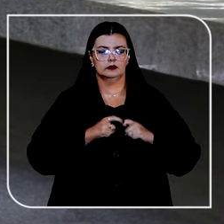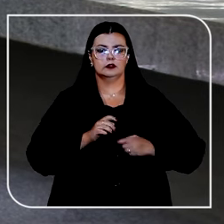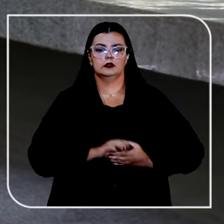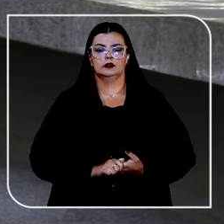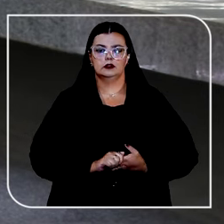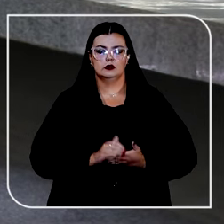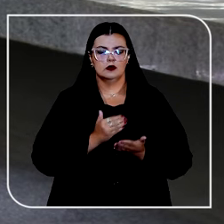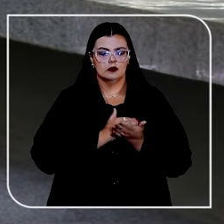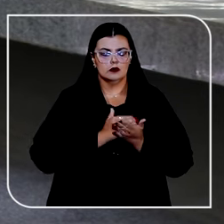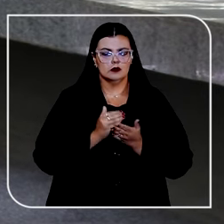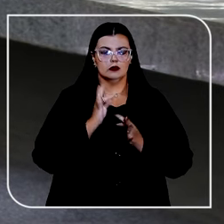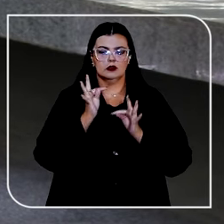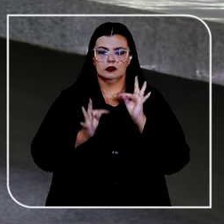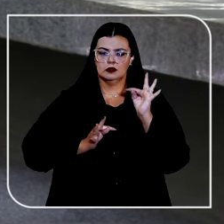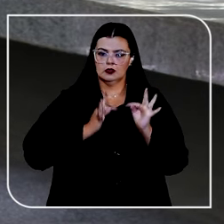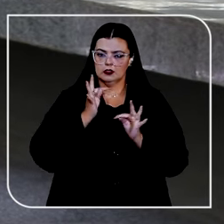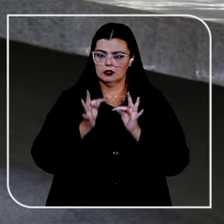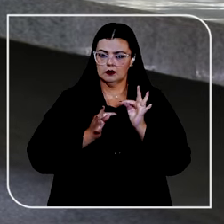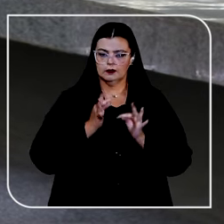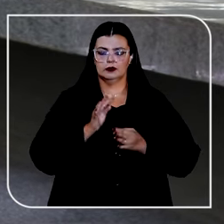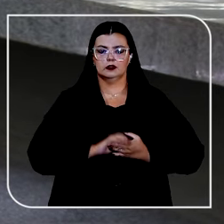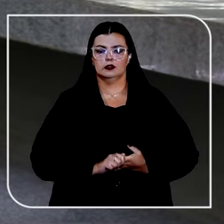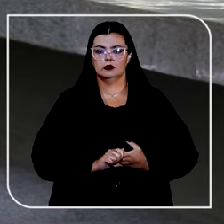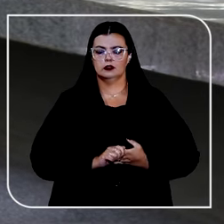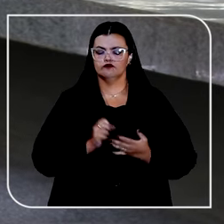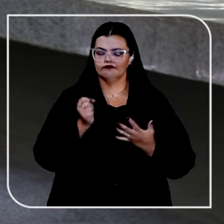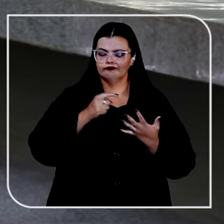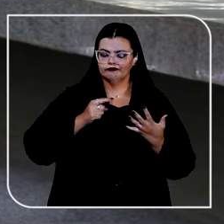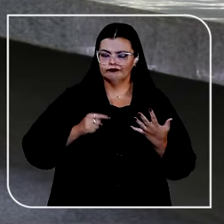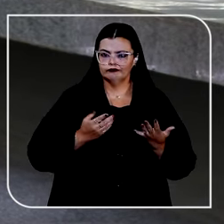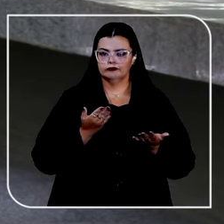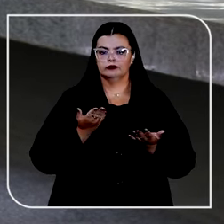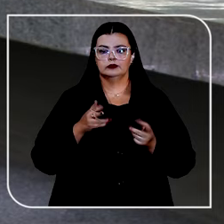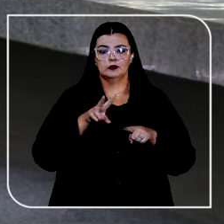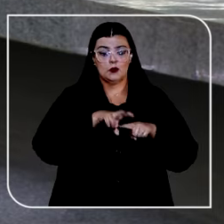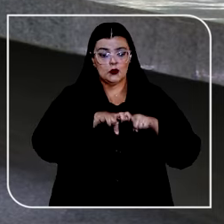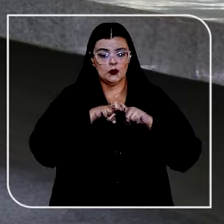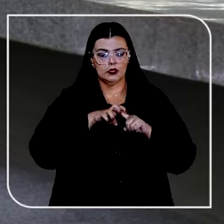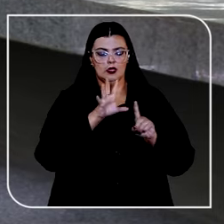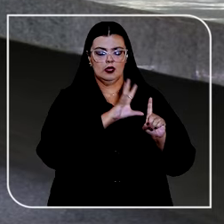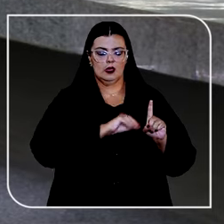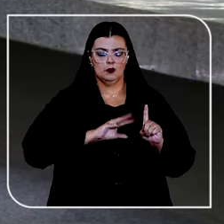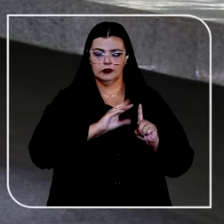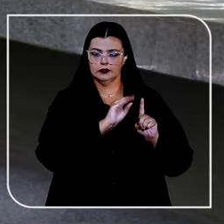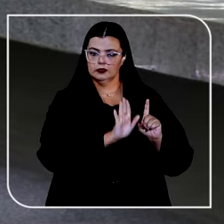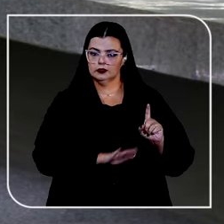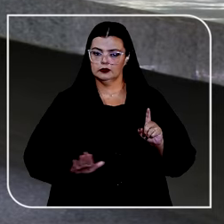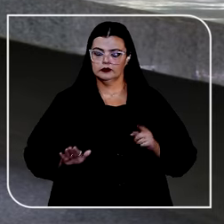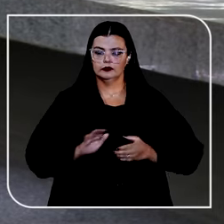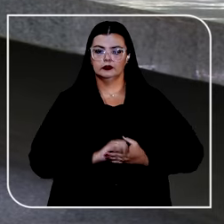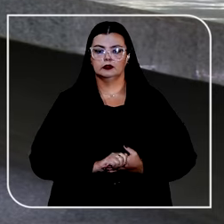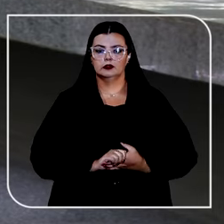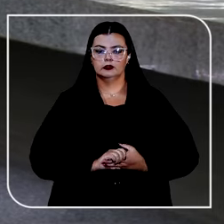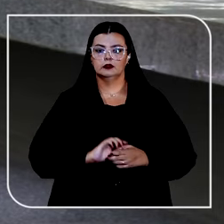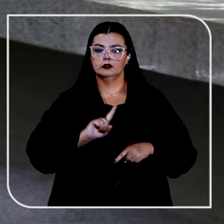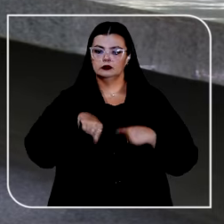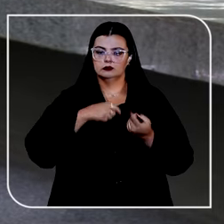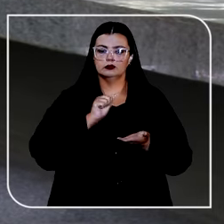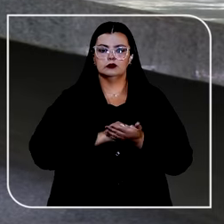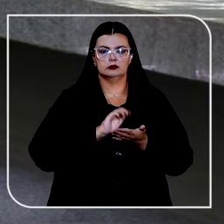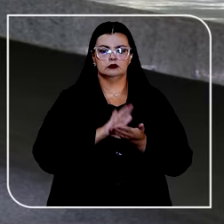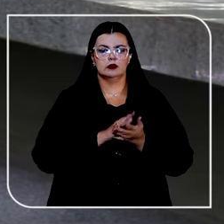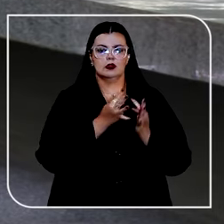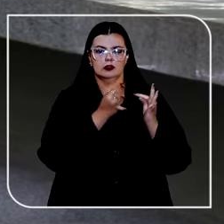afirmou Ter iniciado sessões de terapia nas quais entendeu que as causas das crises eram os abusos sofridos na infância e essa situação foi